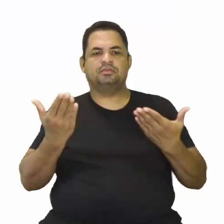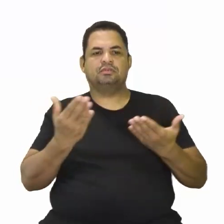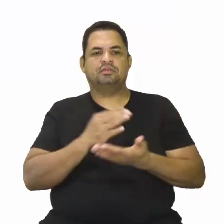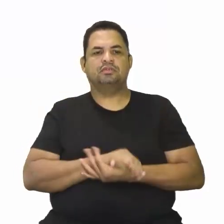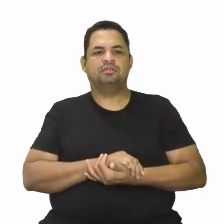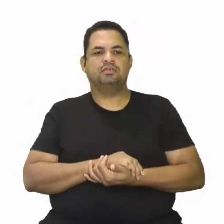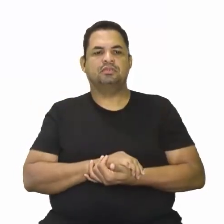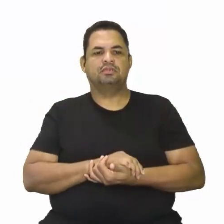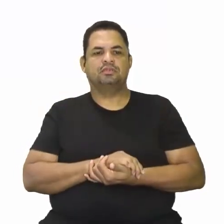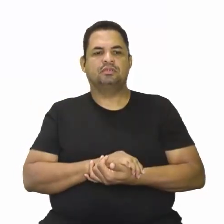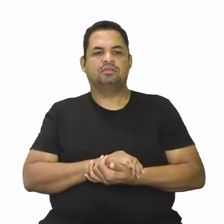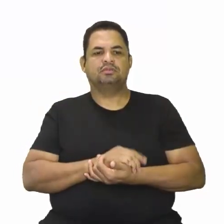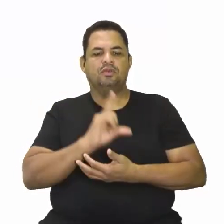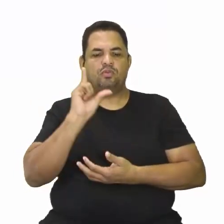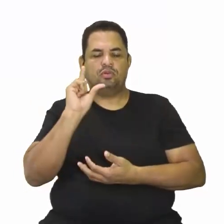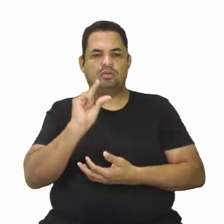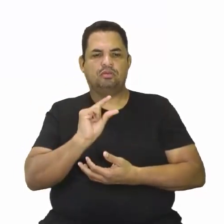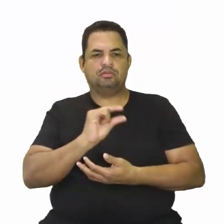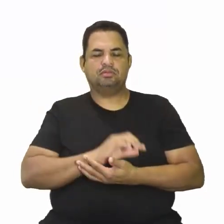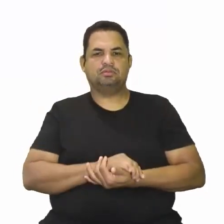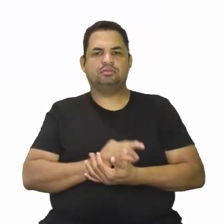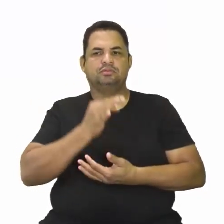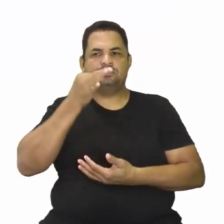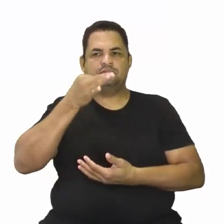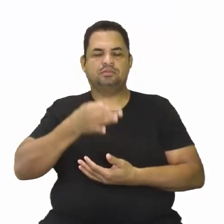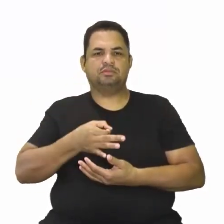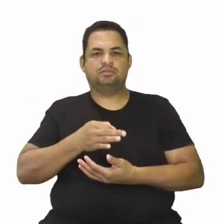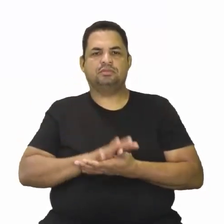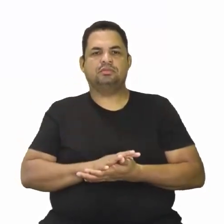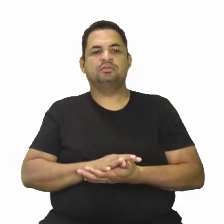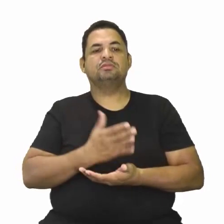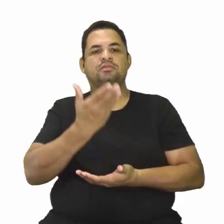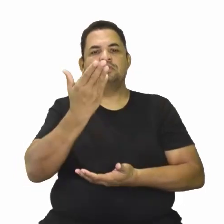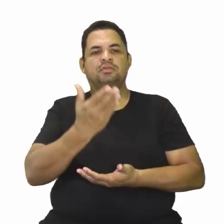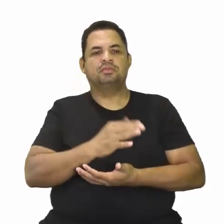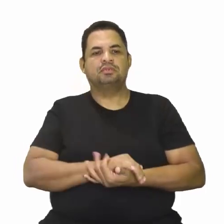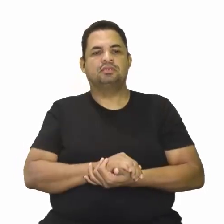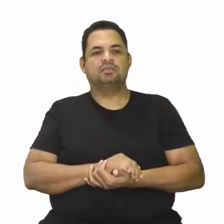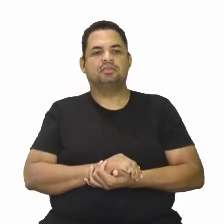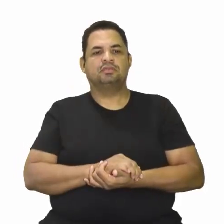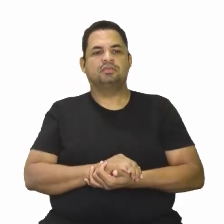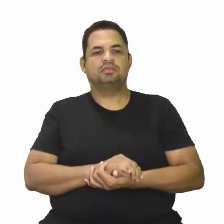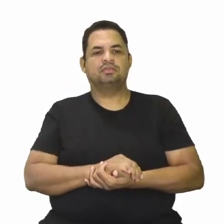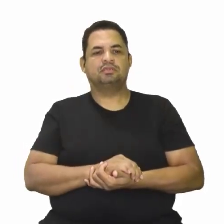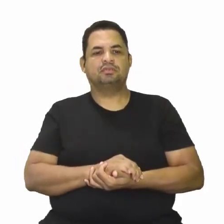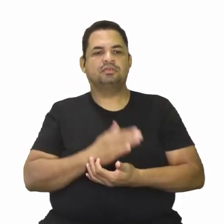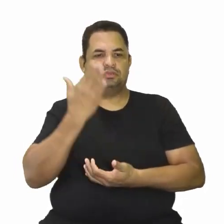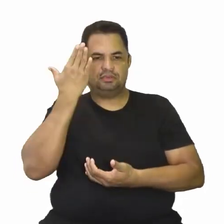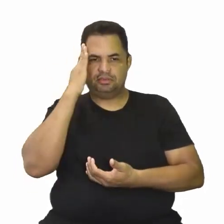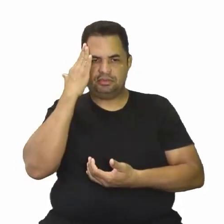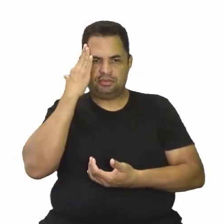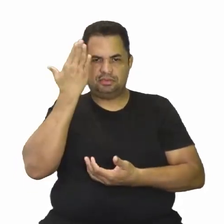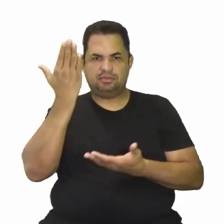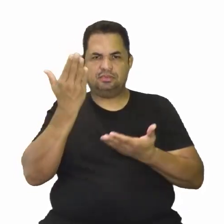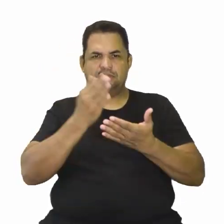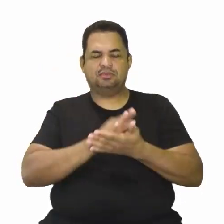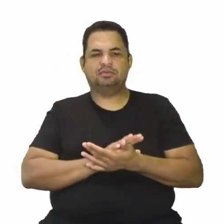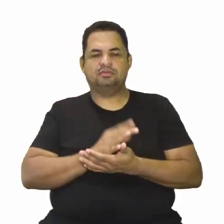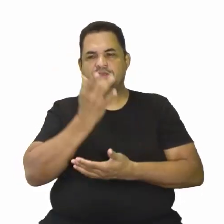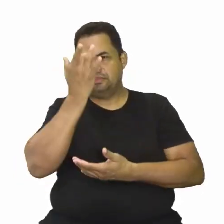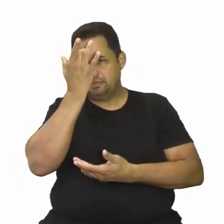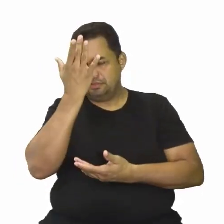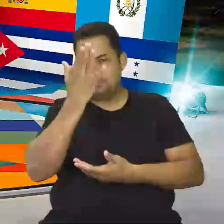são reduções. Certinho, terceiro ano. E aí, deu para entender? Tá